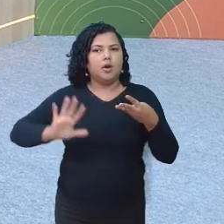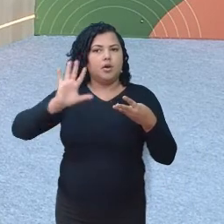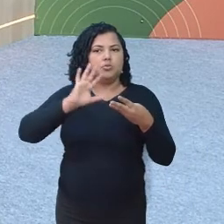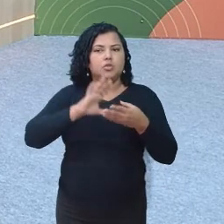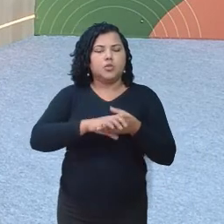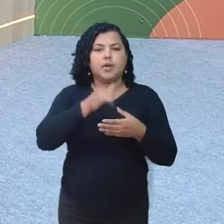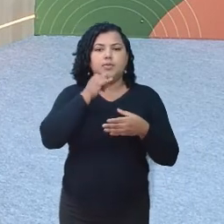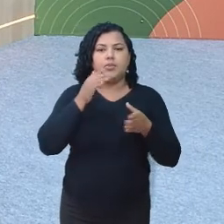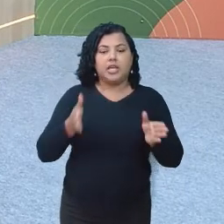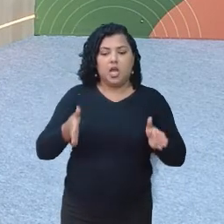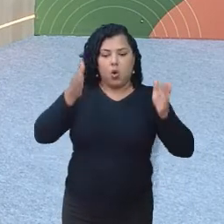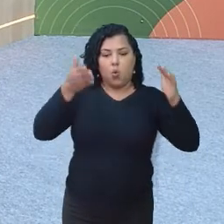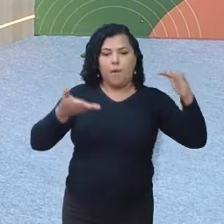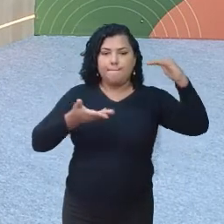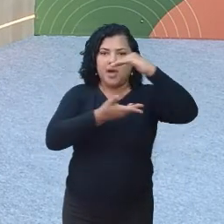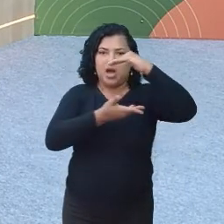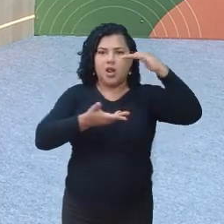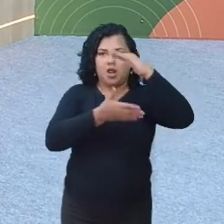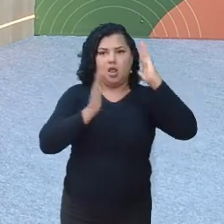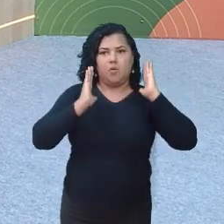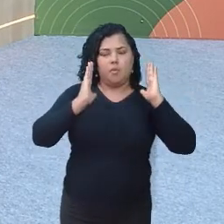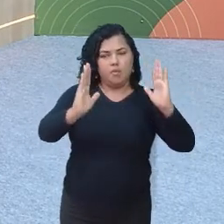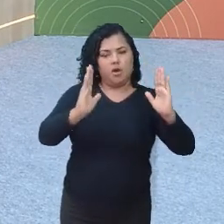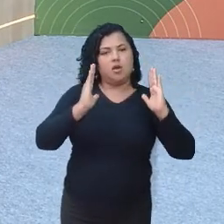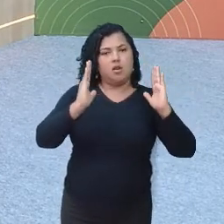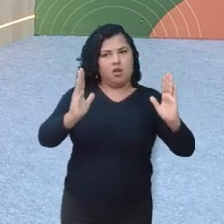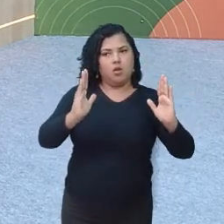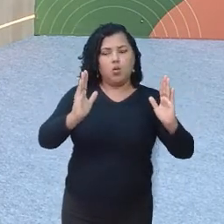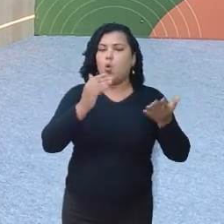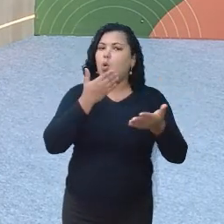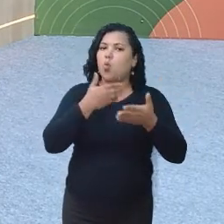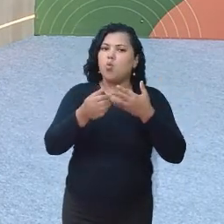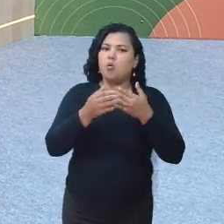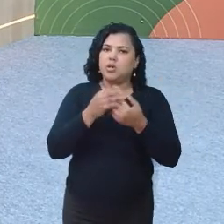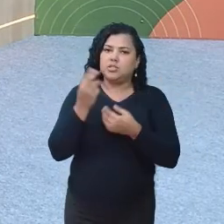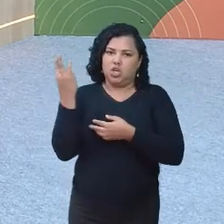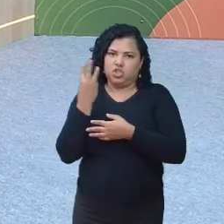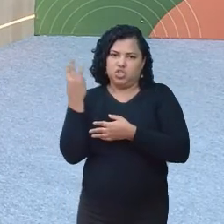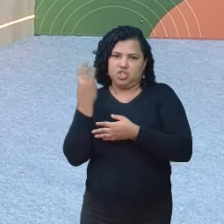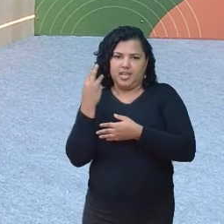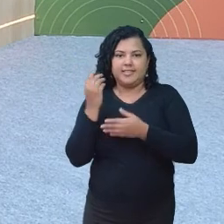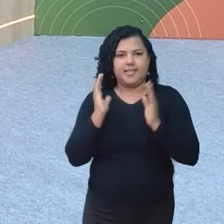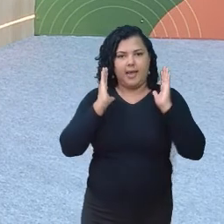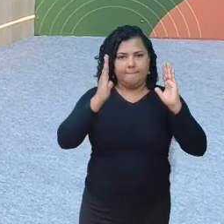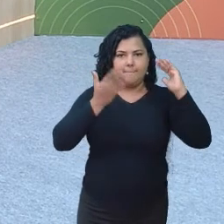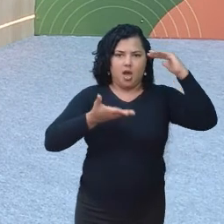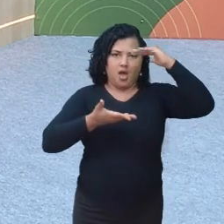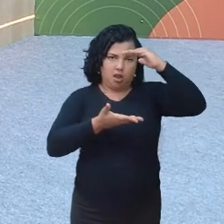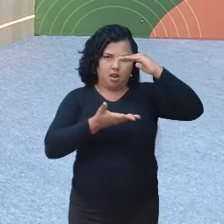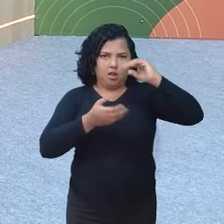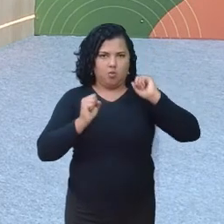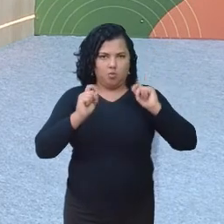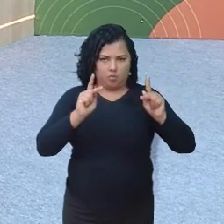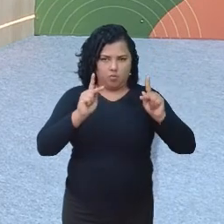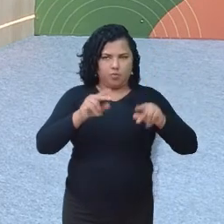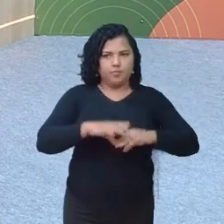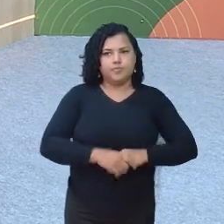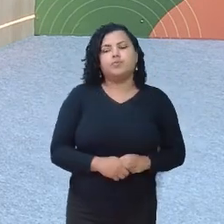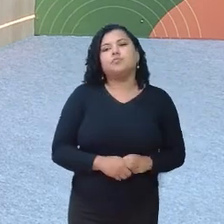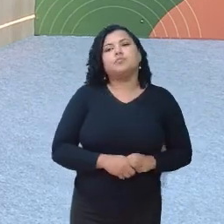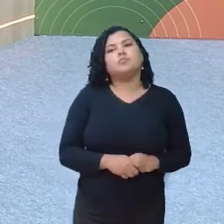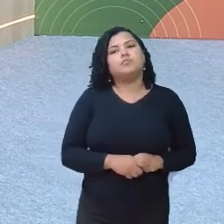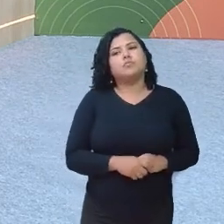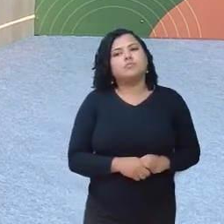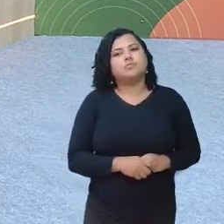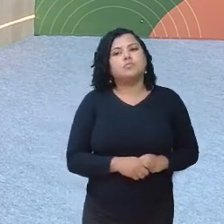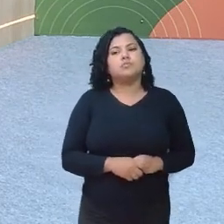dois pares de lados paralelos, seja no quadrado, no retângulo e no losango, tá certo? Então as três figuras